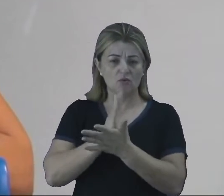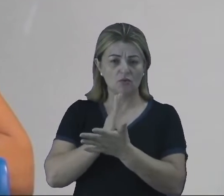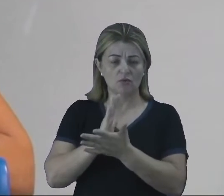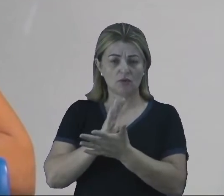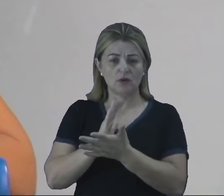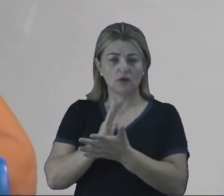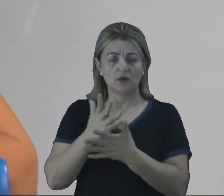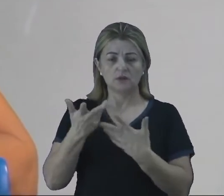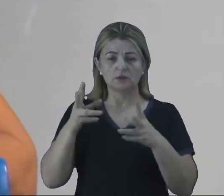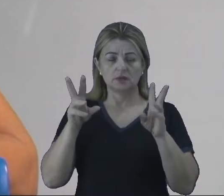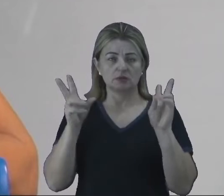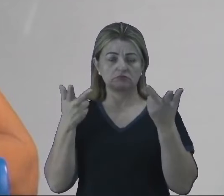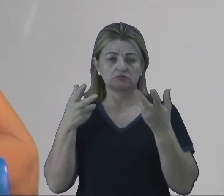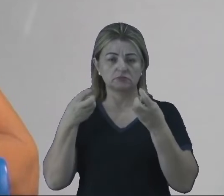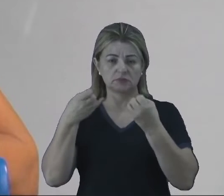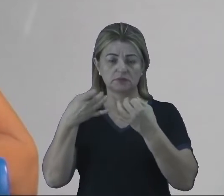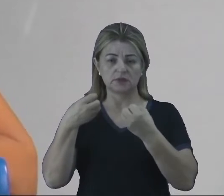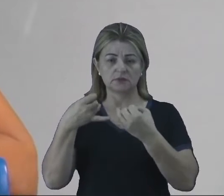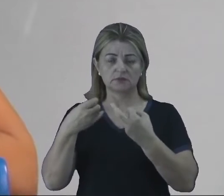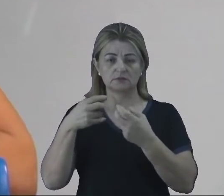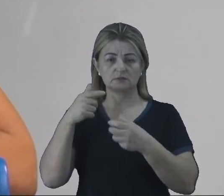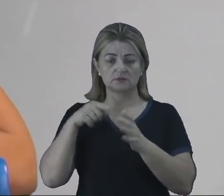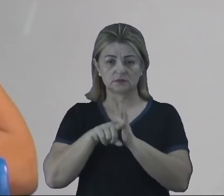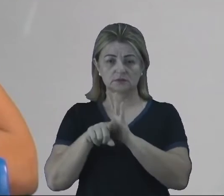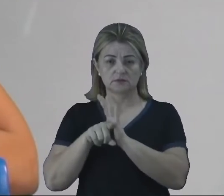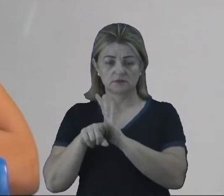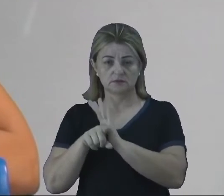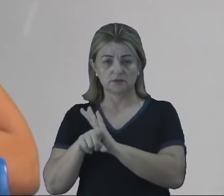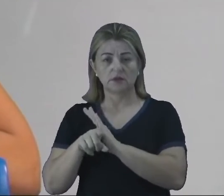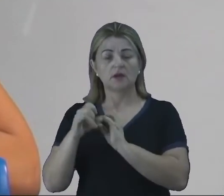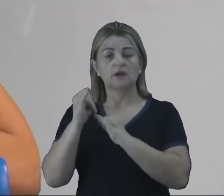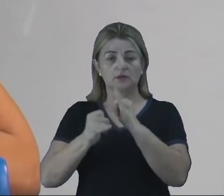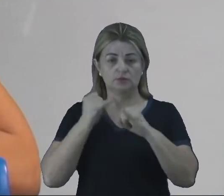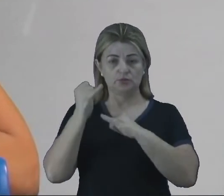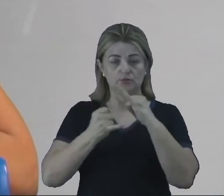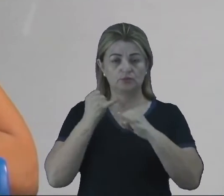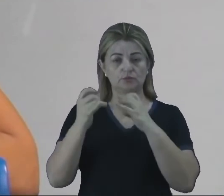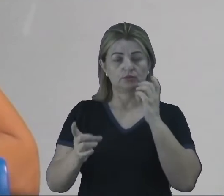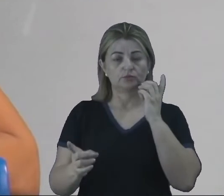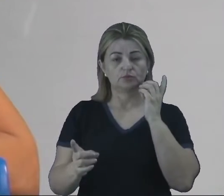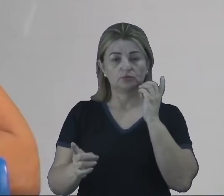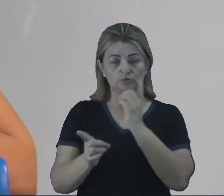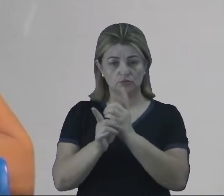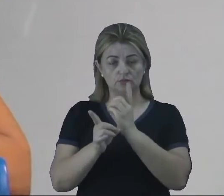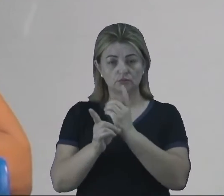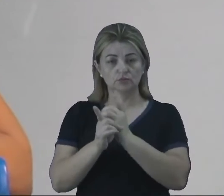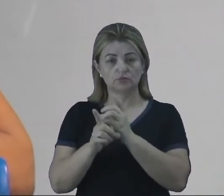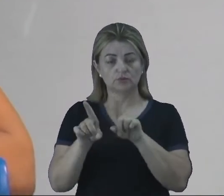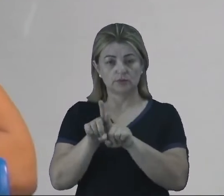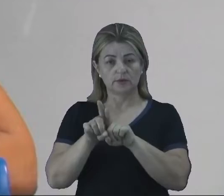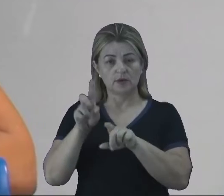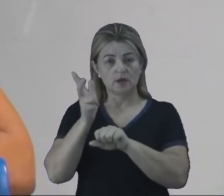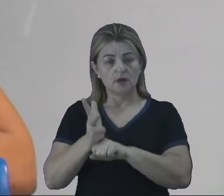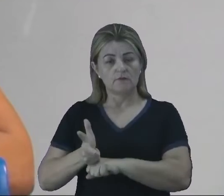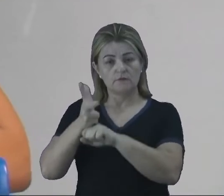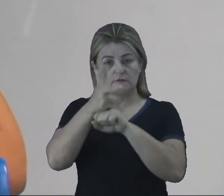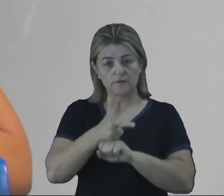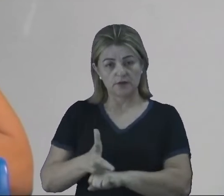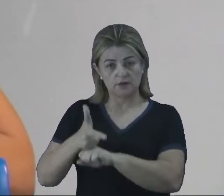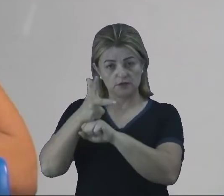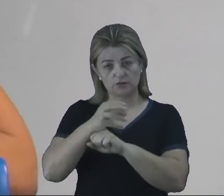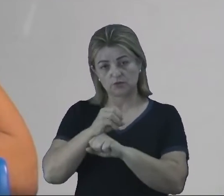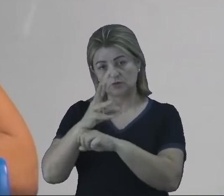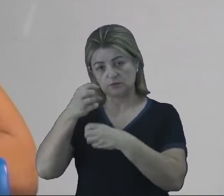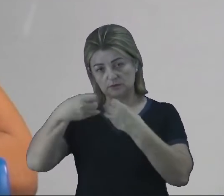viver, beber perfumes, na flor silvestre que embalsama os ares. Ver minha alma adejar